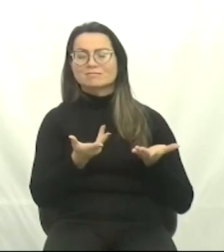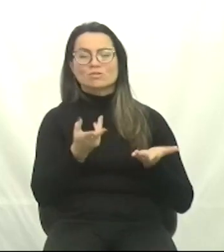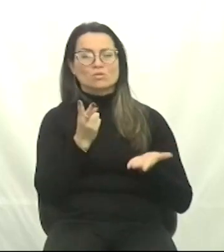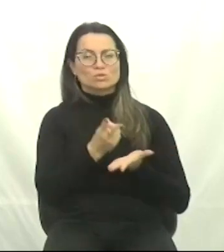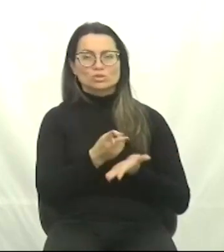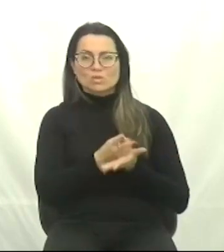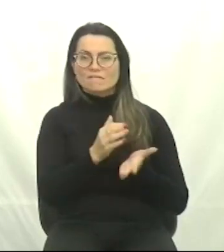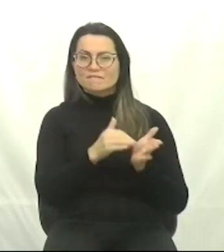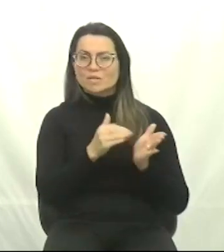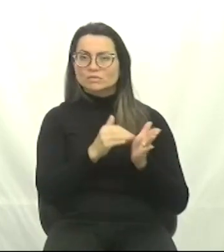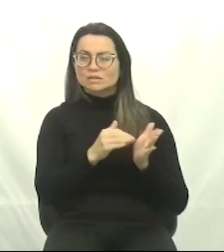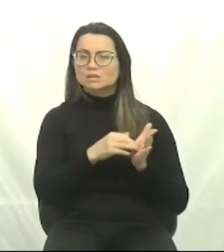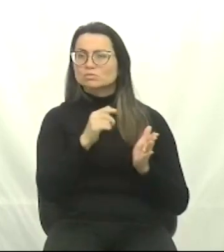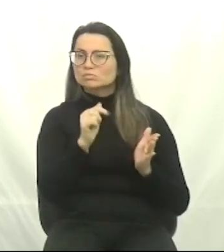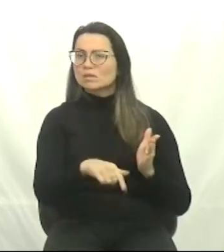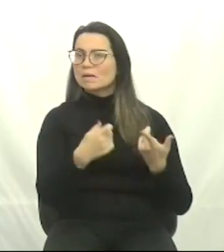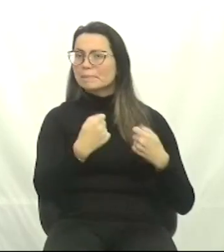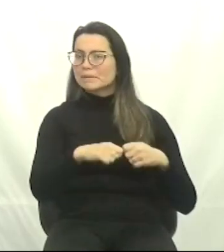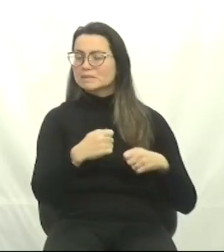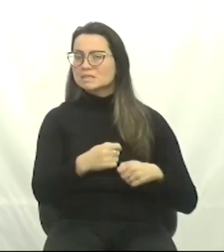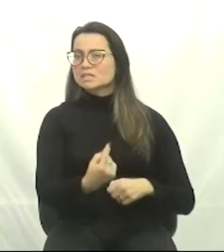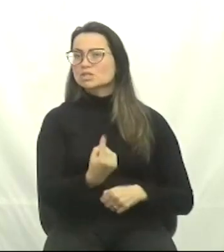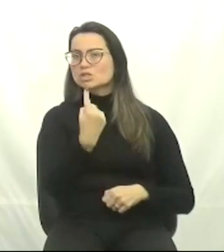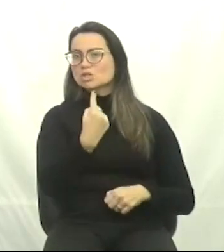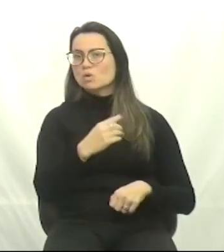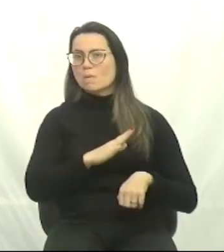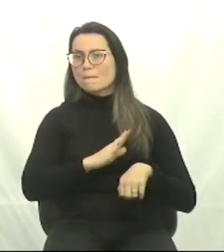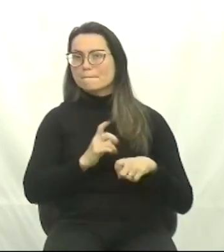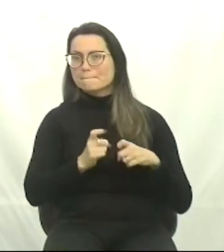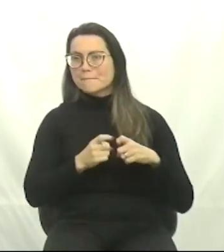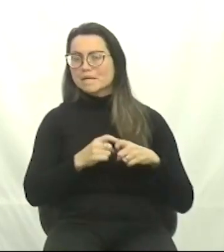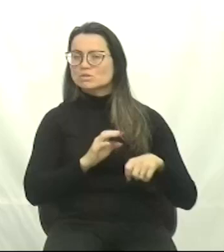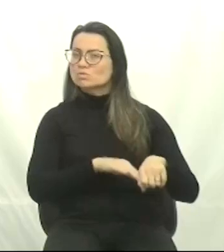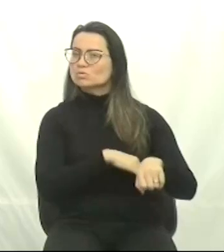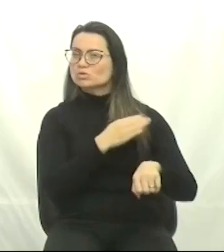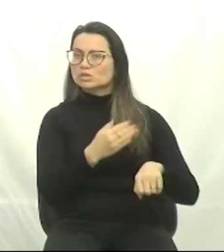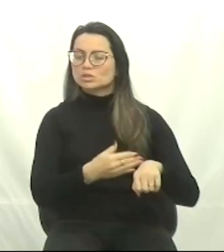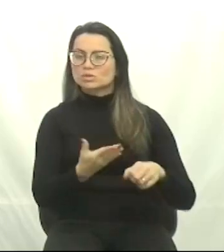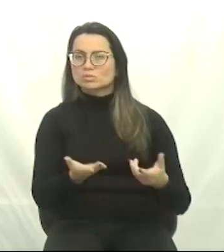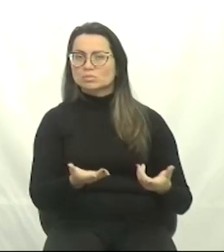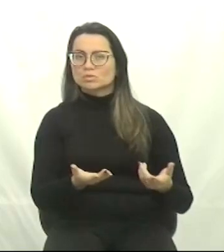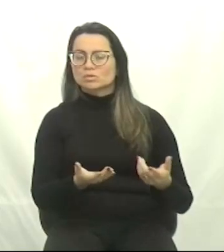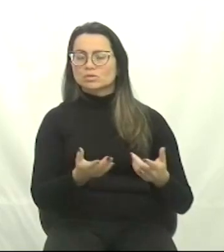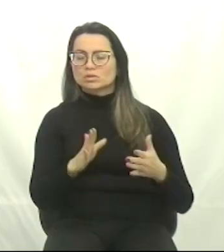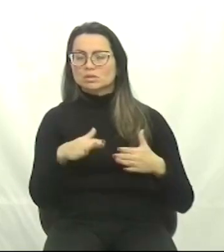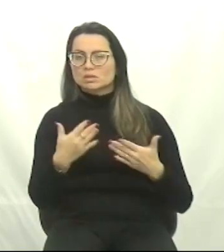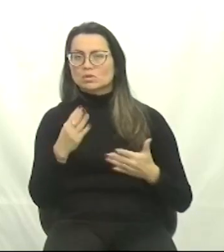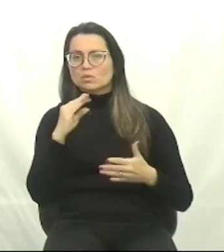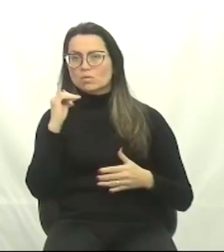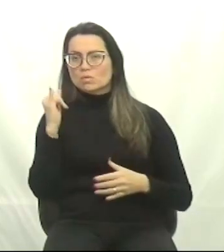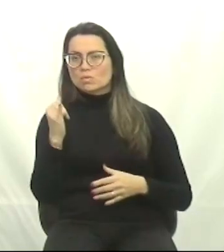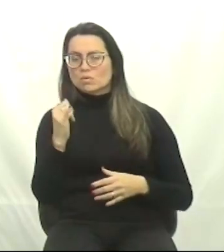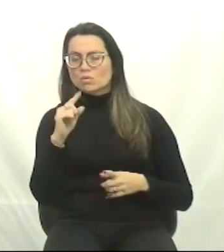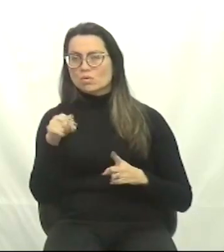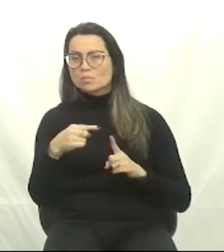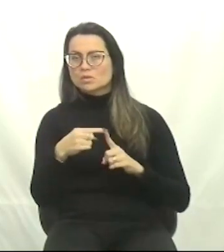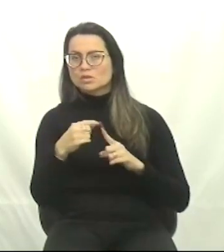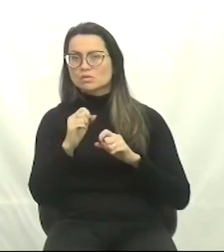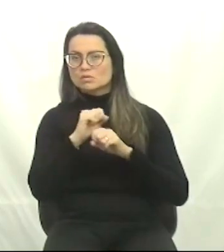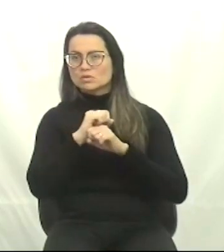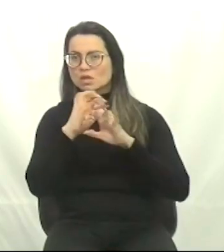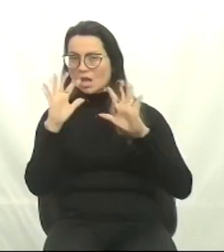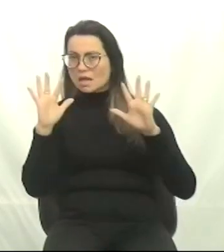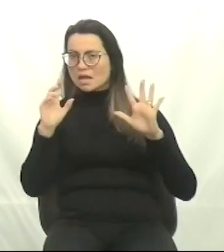comunidade, necessitando de um médico em tempo integral. Cabe esclarecer que, com o programa Mais Médicos,